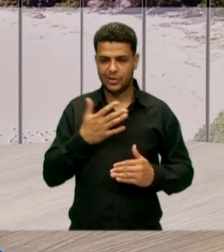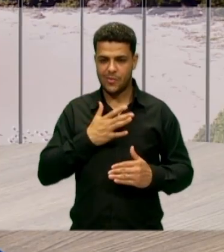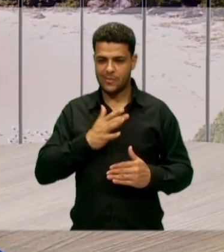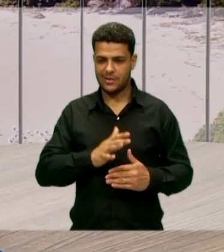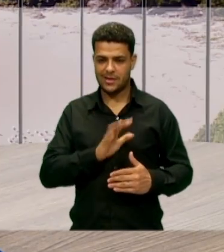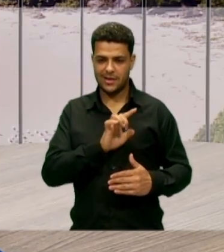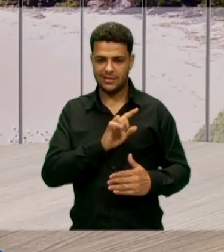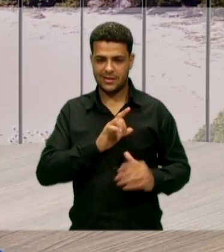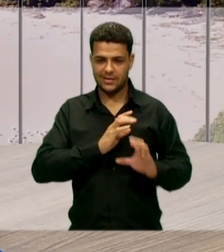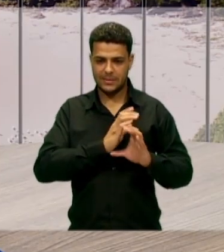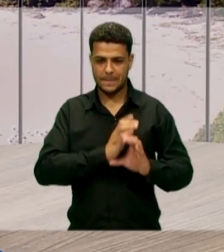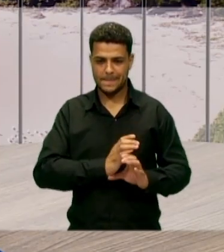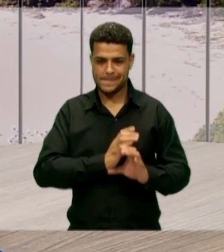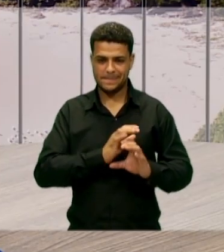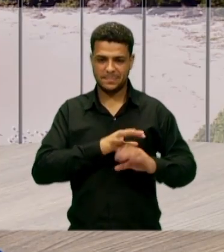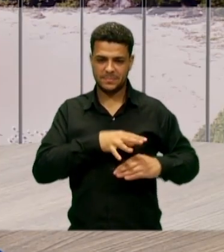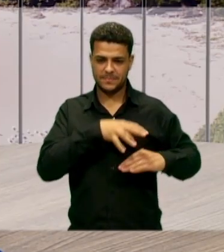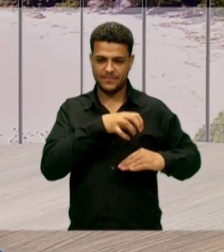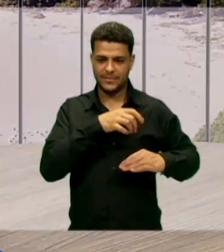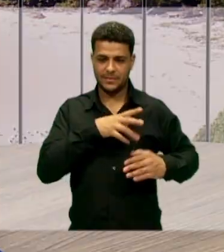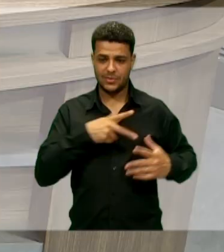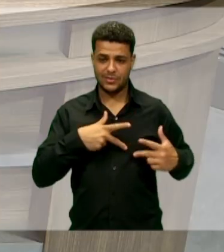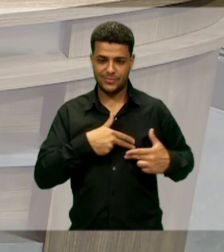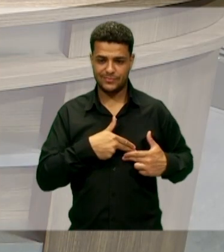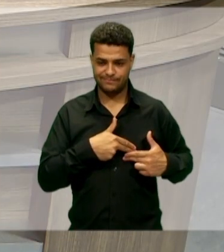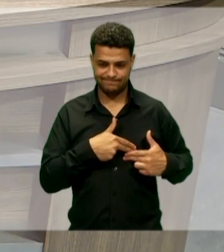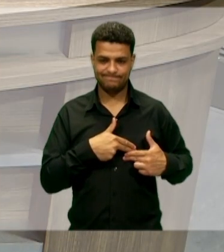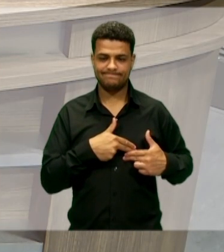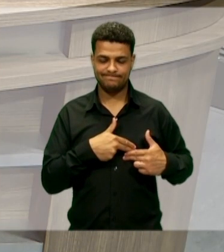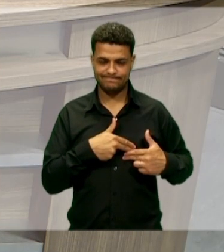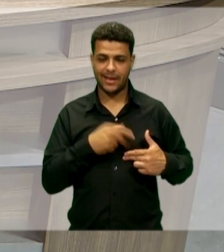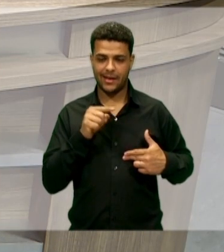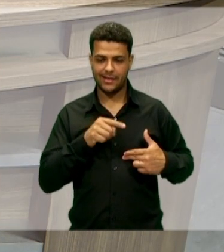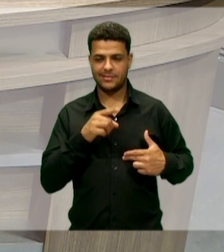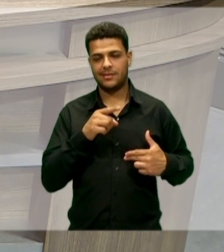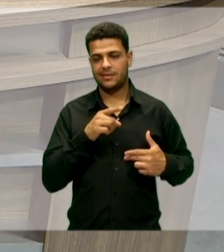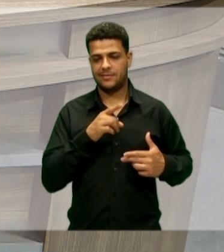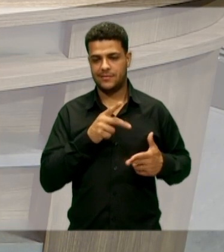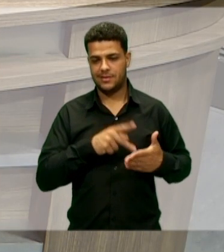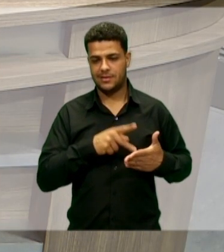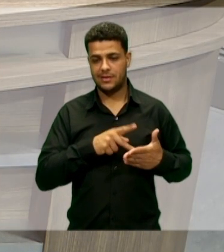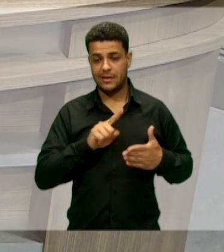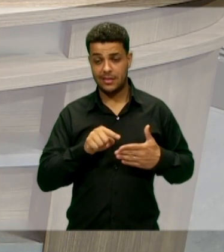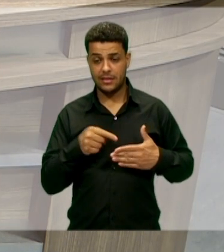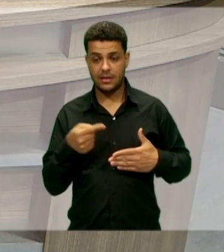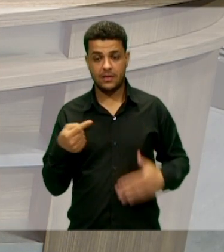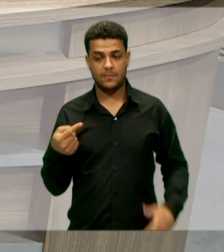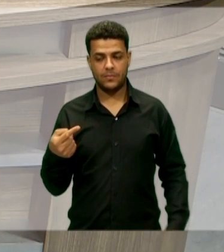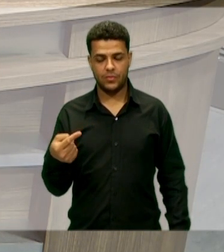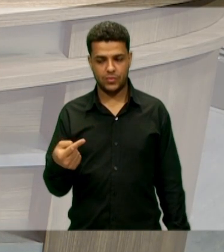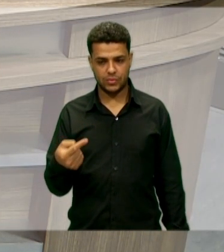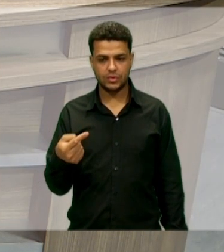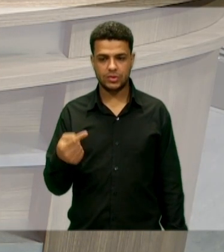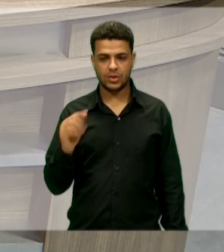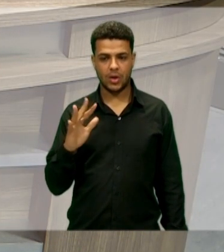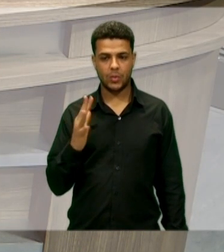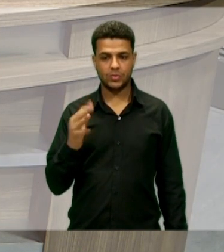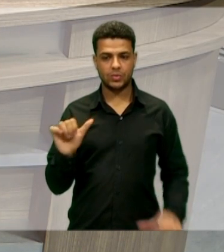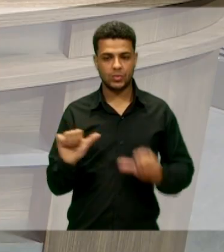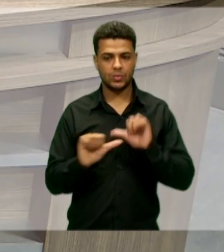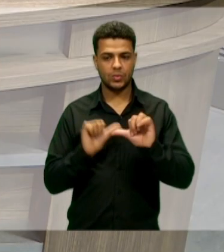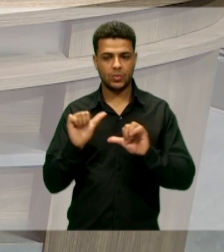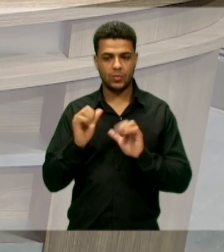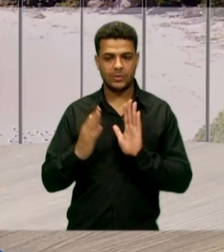queria ter esse diagnóstico porque ela tinha medo da mutilação. Essa era a verdade. Depois que houve essa mudança